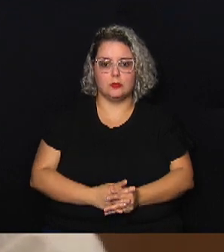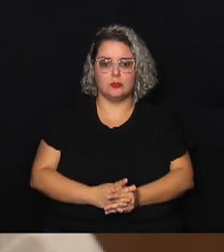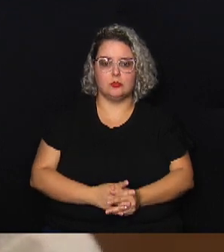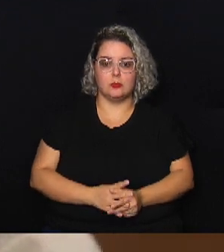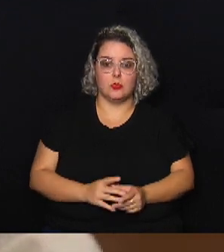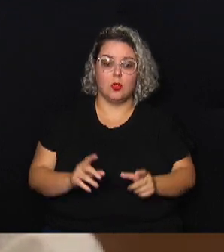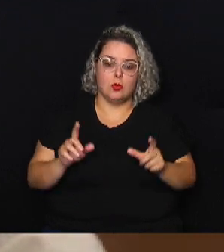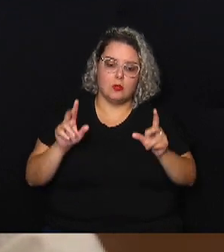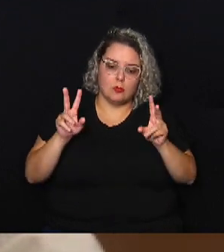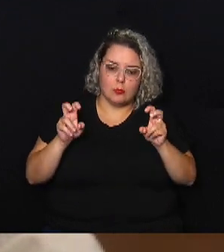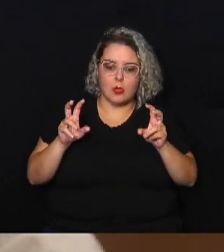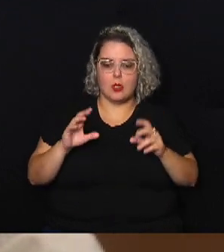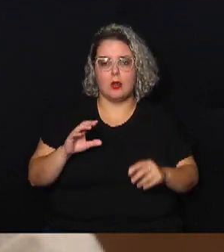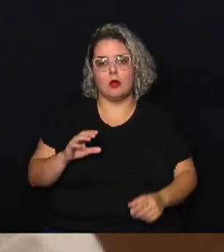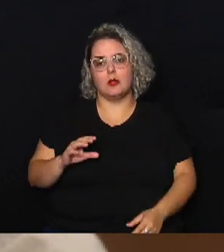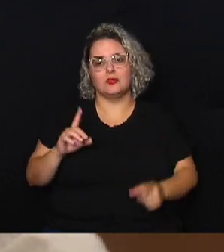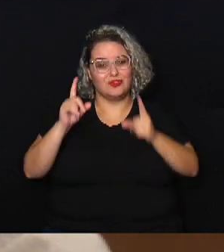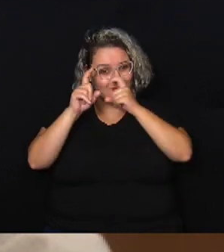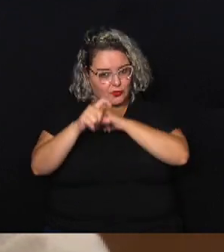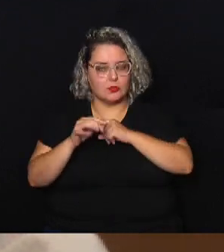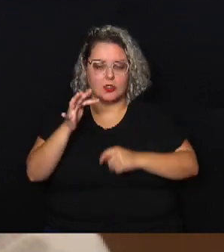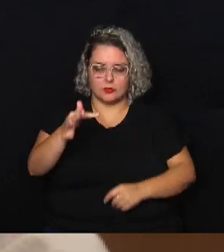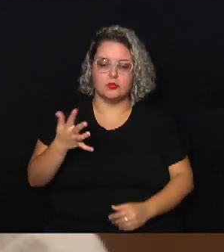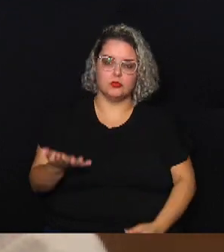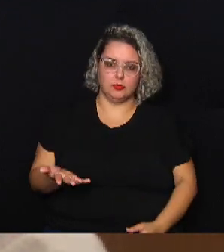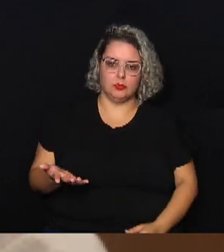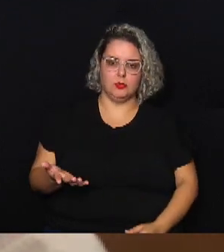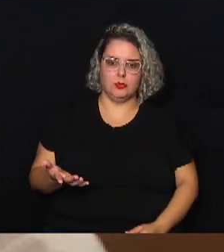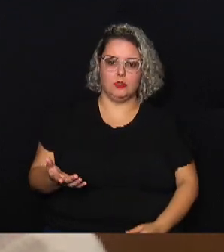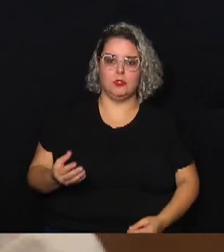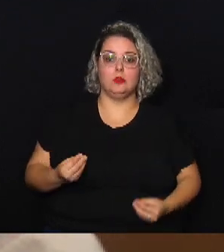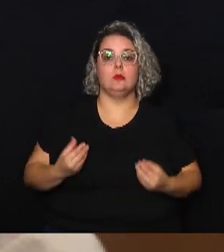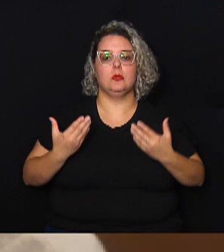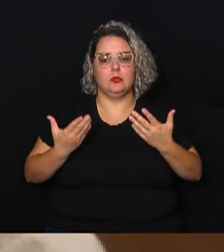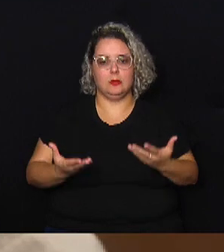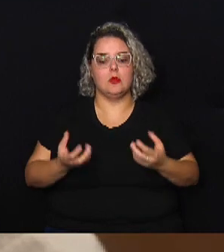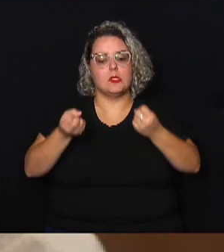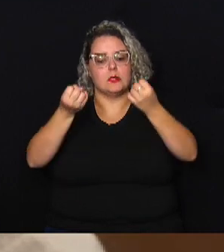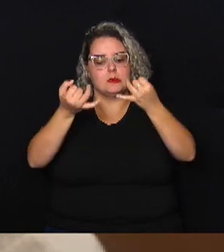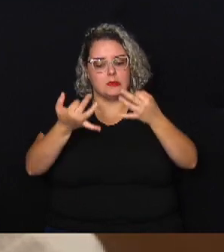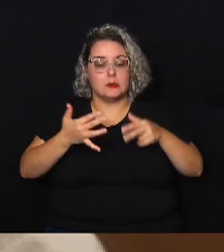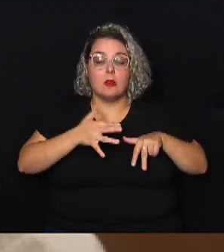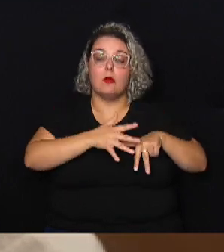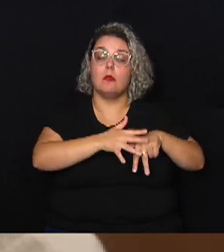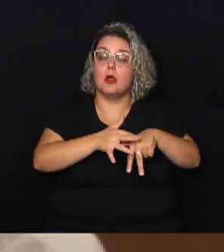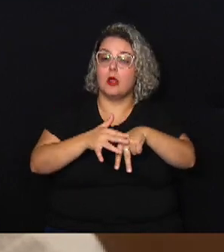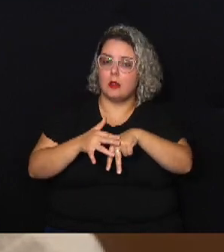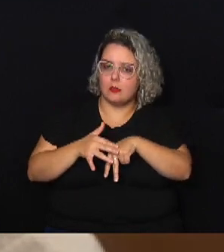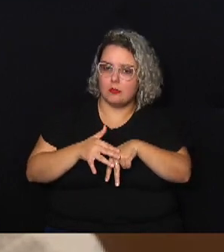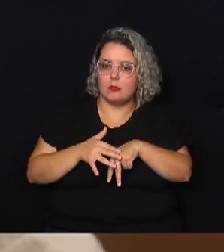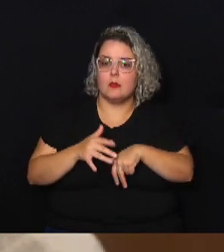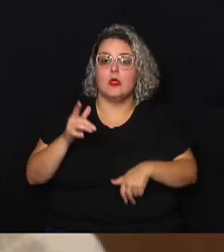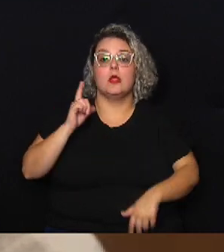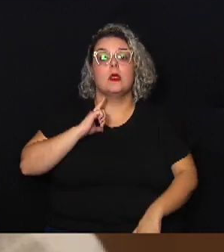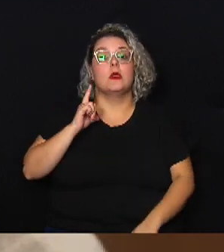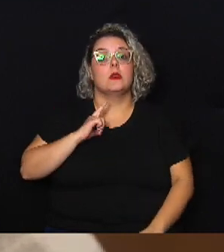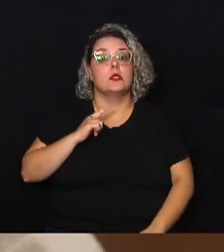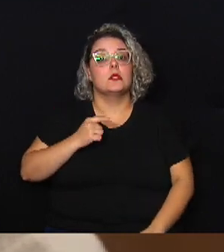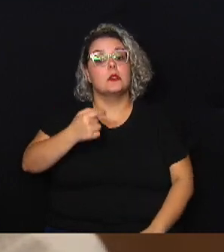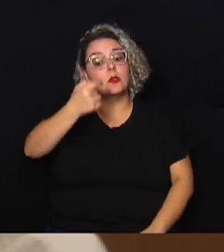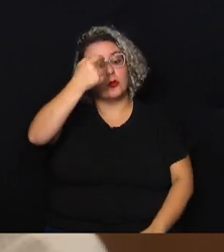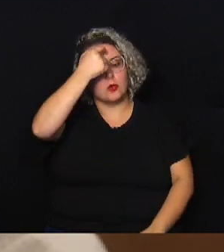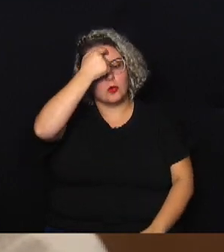complicação futura. Então, isso tudo a gente traz para os pacientes, explica para os pacientes, para que eles tenham consciência,